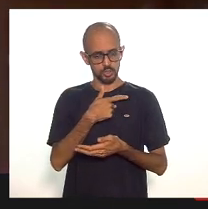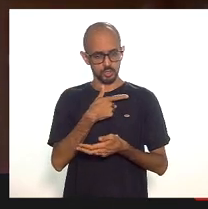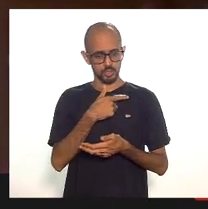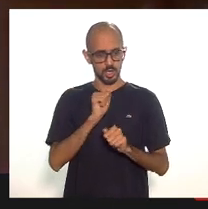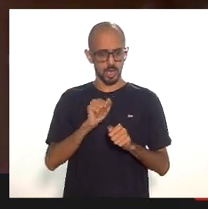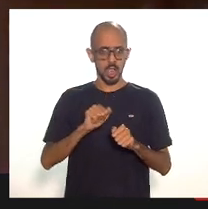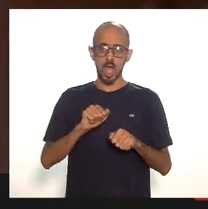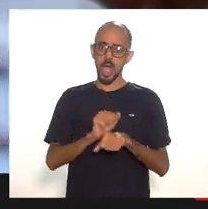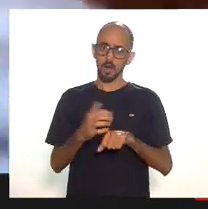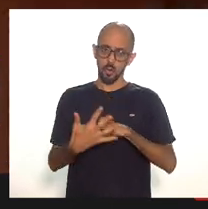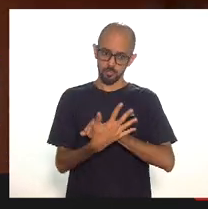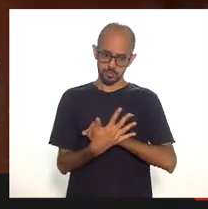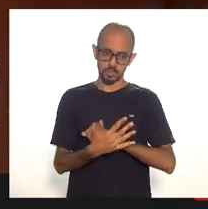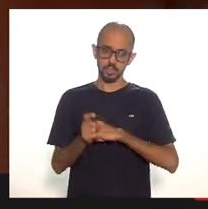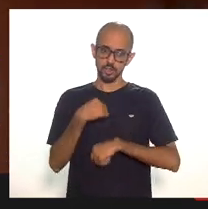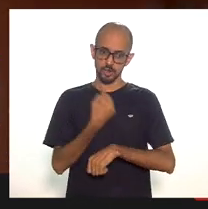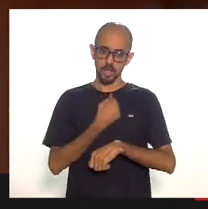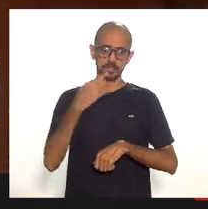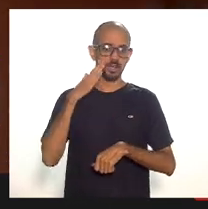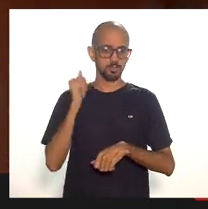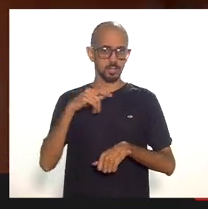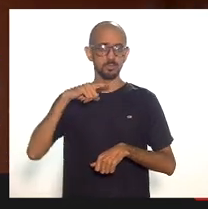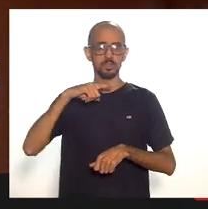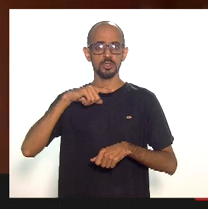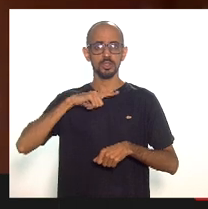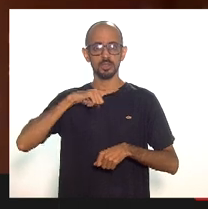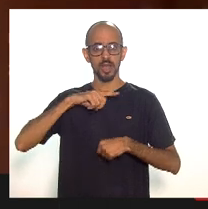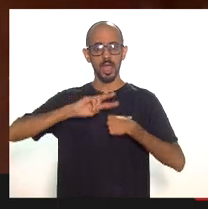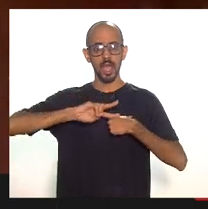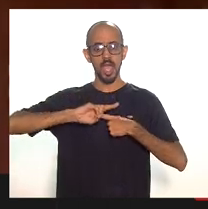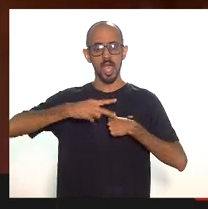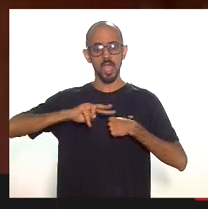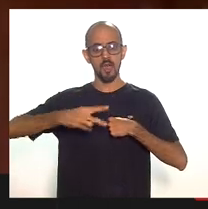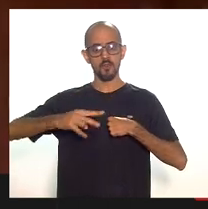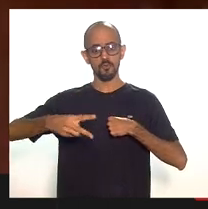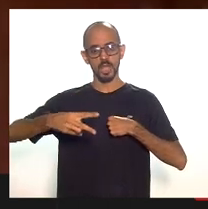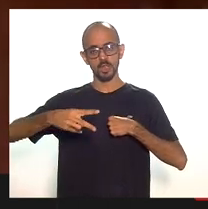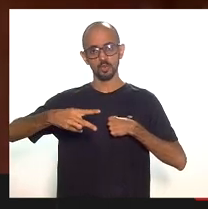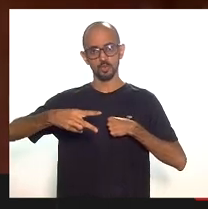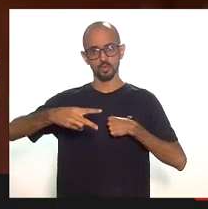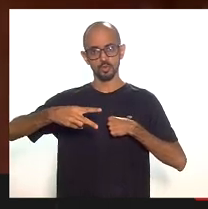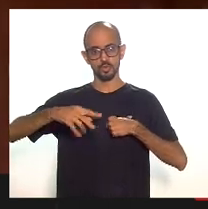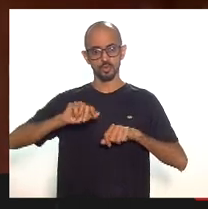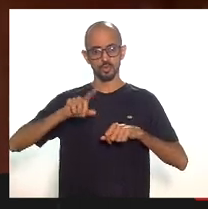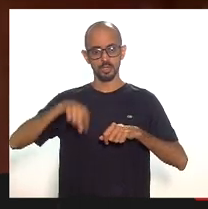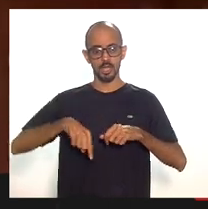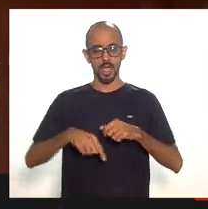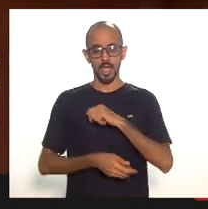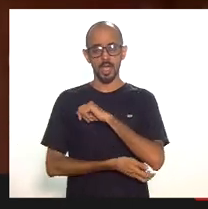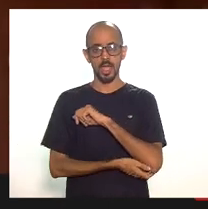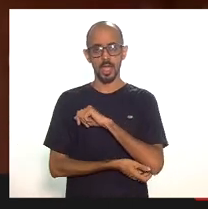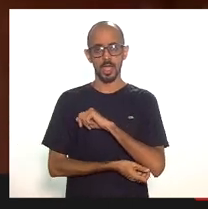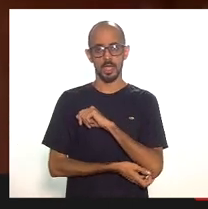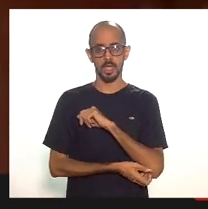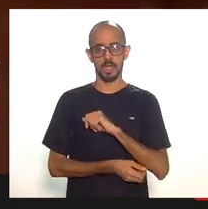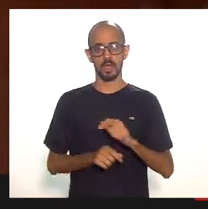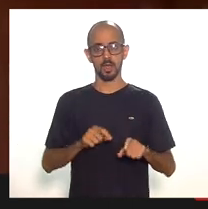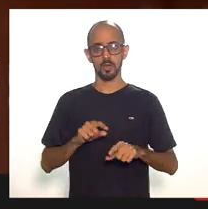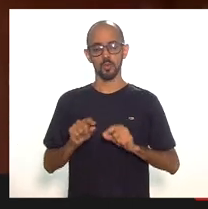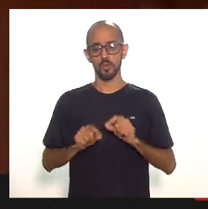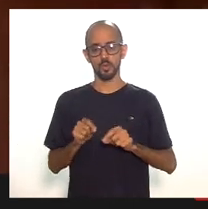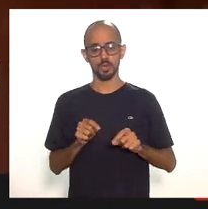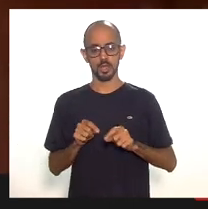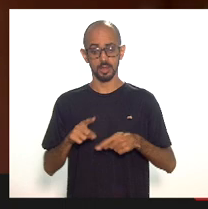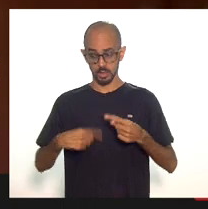Covid, nós sabemos também, deixa sequelas, deixa efeitos longitudinais, o chamado pós-Covid, eu sei que a gente agora